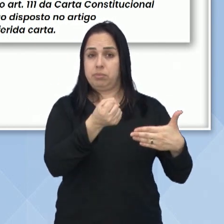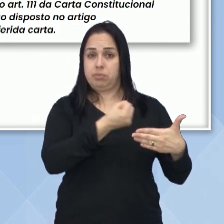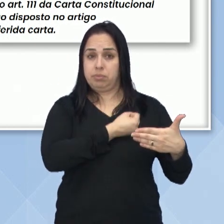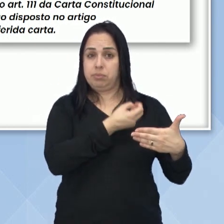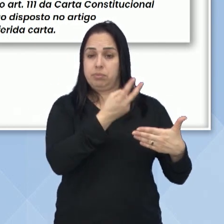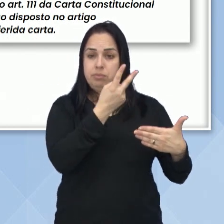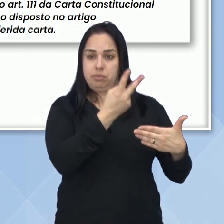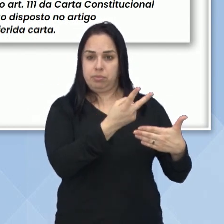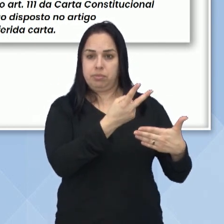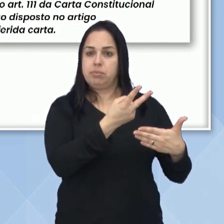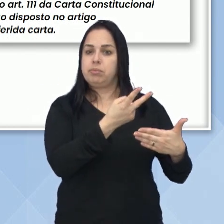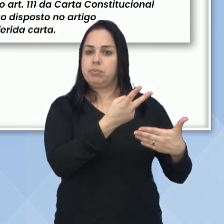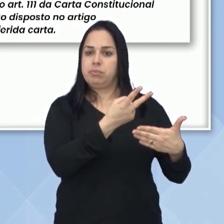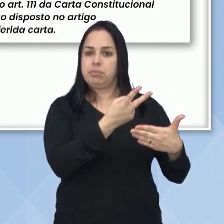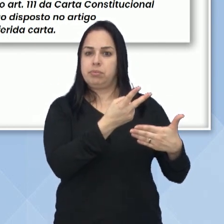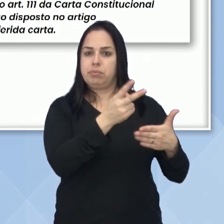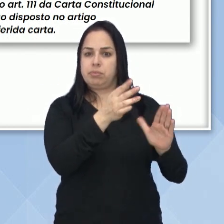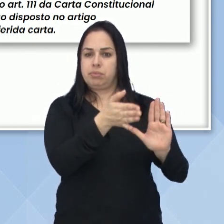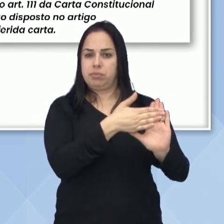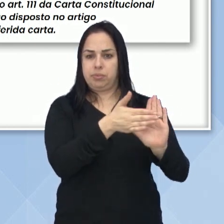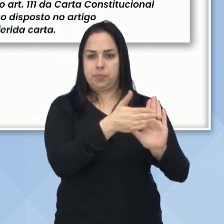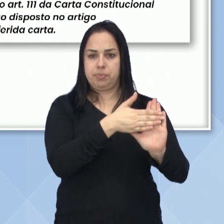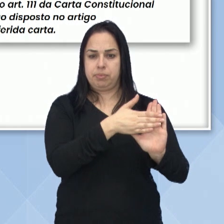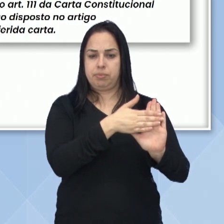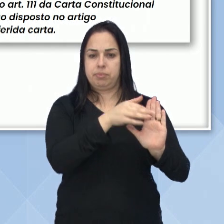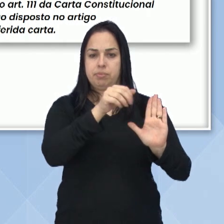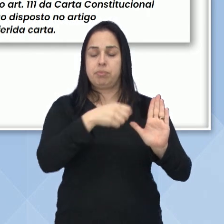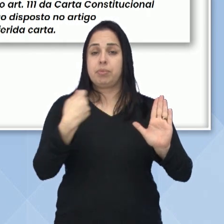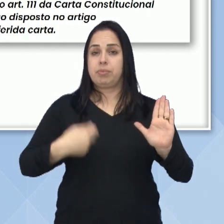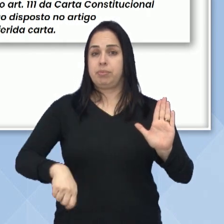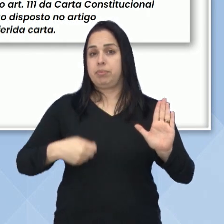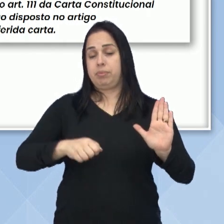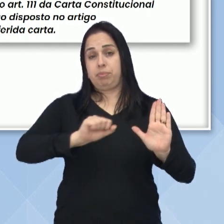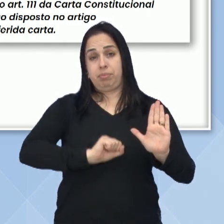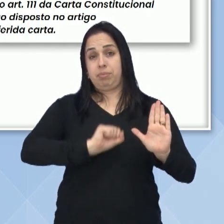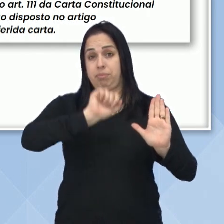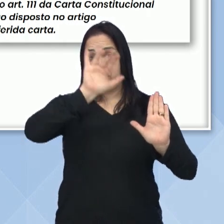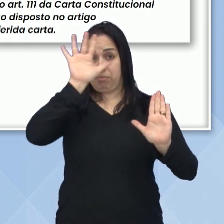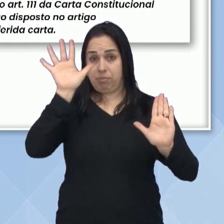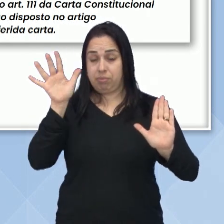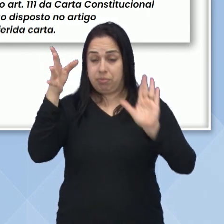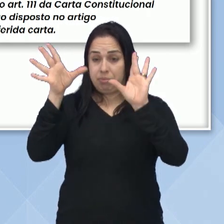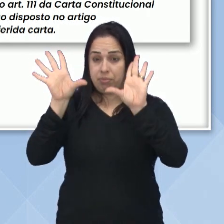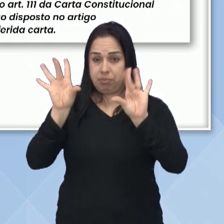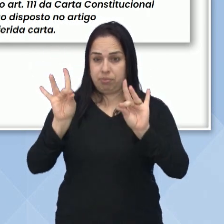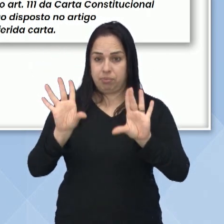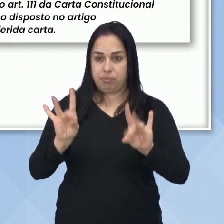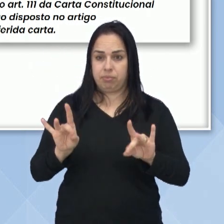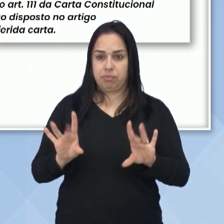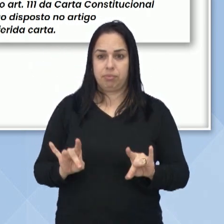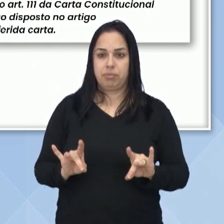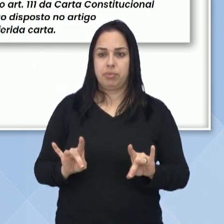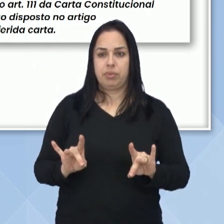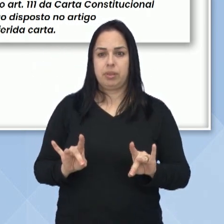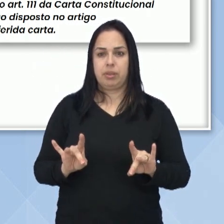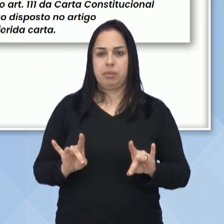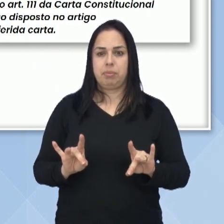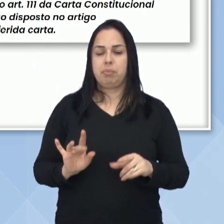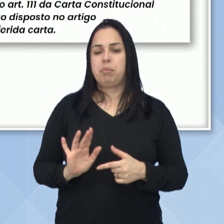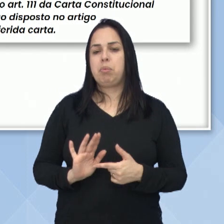anexo 2 da presente proposta devem ser claras e não